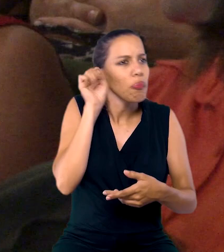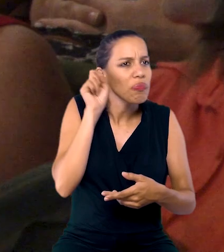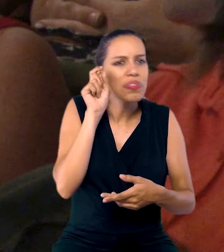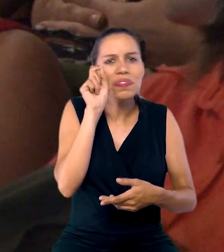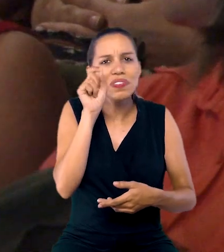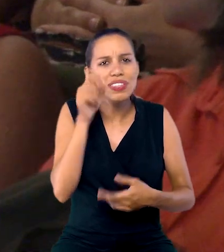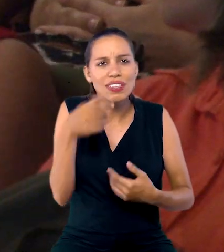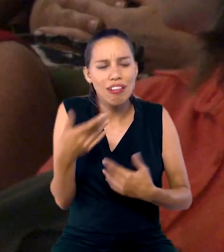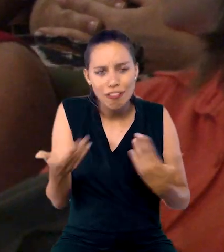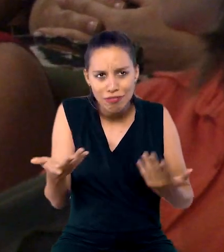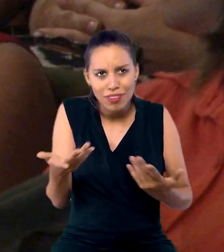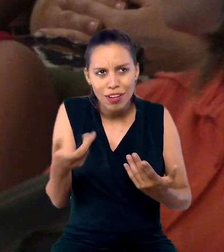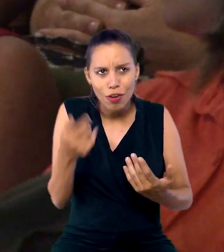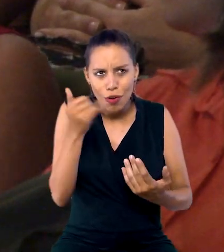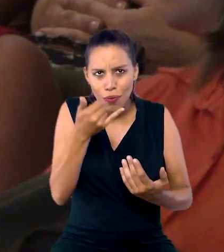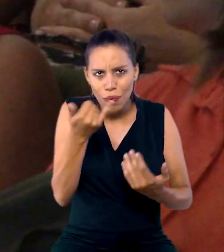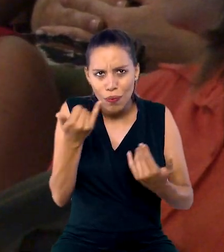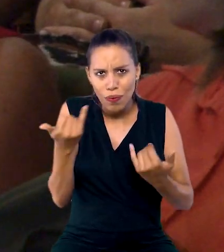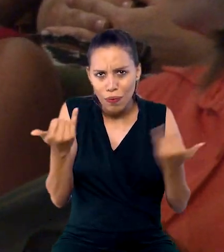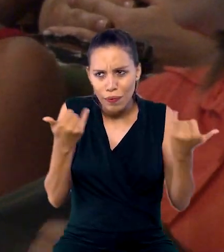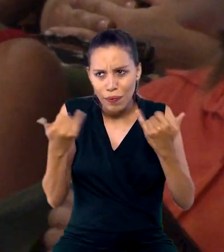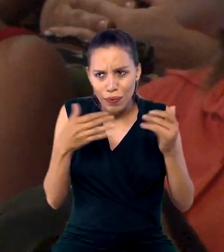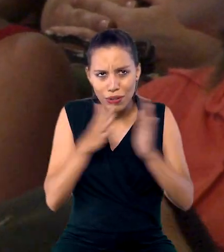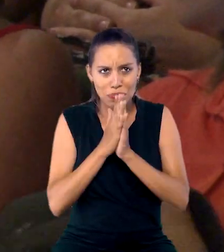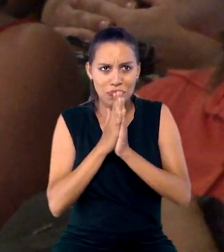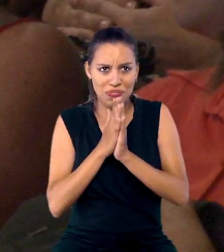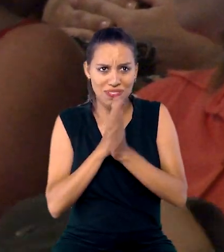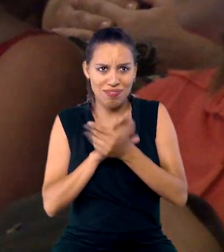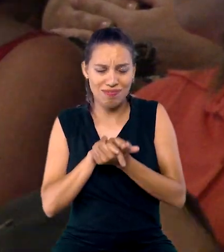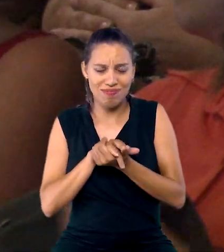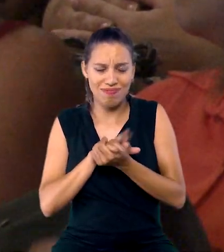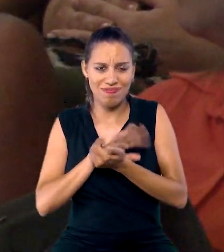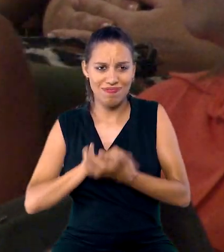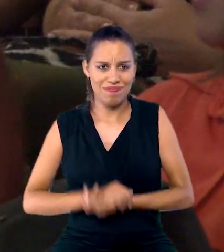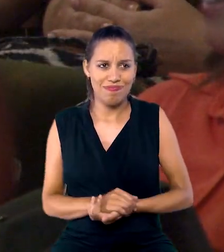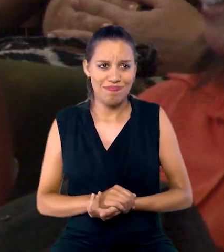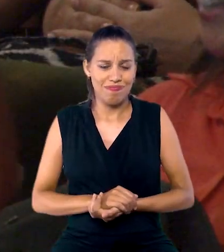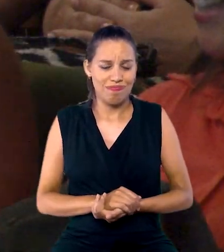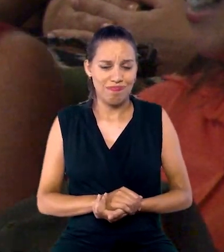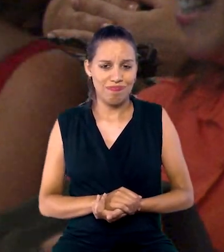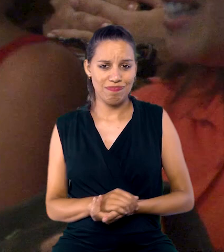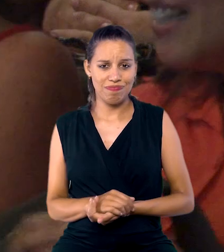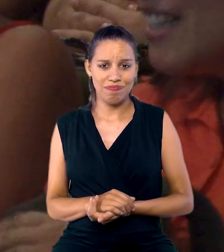coisa bem assim. Conta um pouco sobre essa parte de vocês.